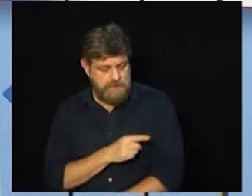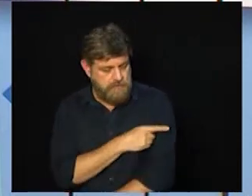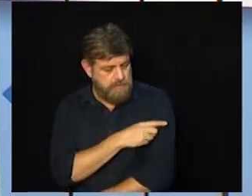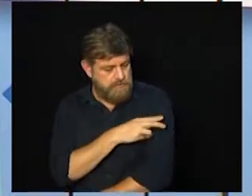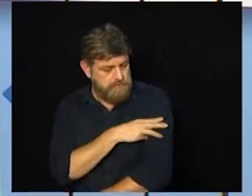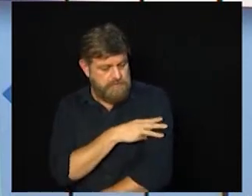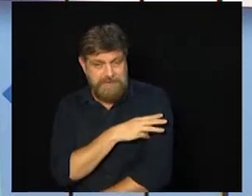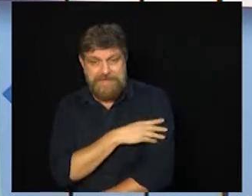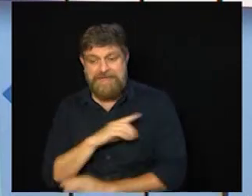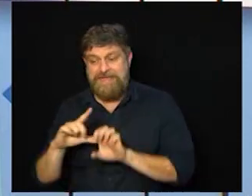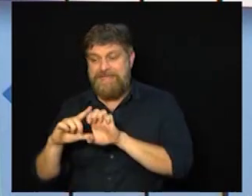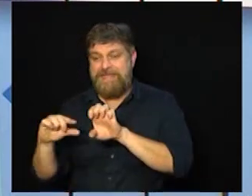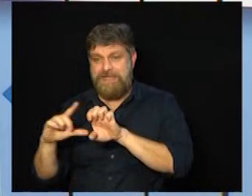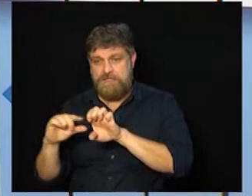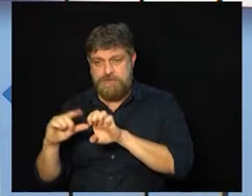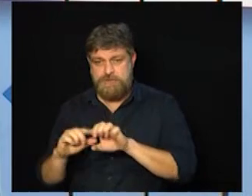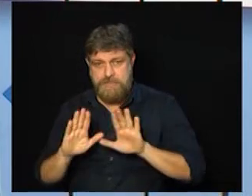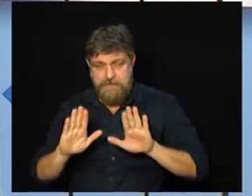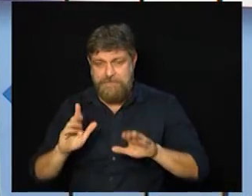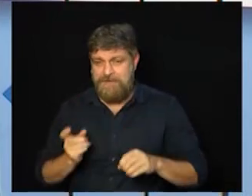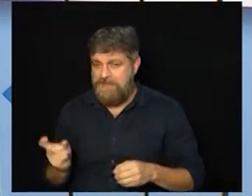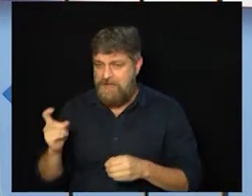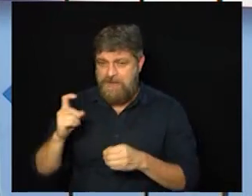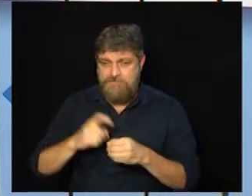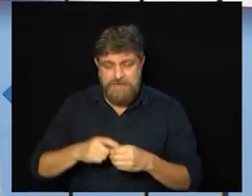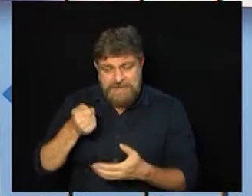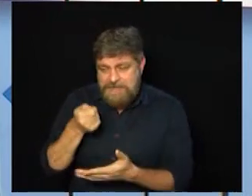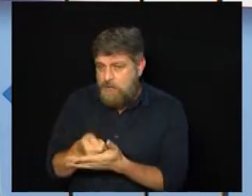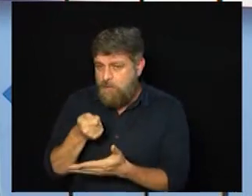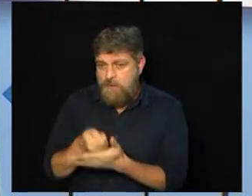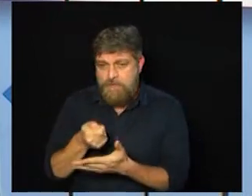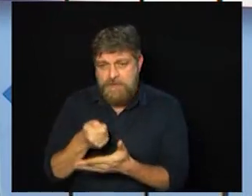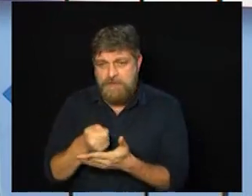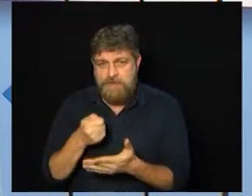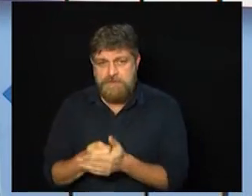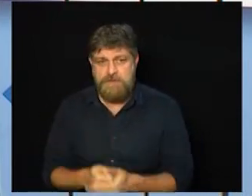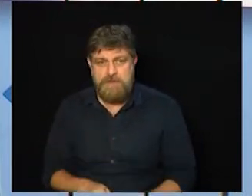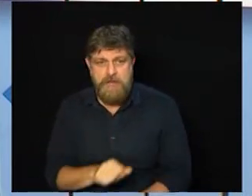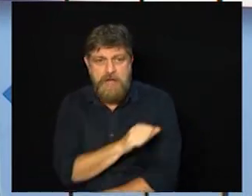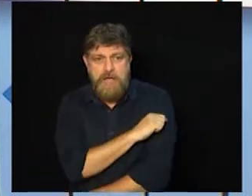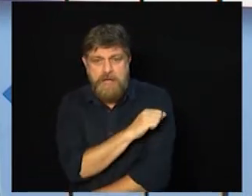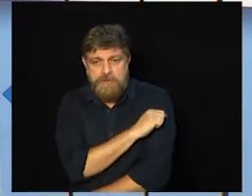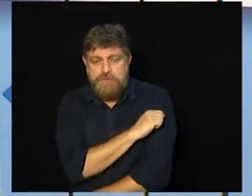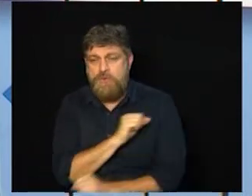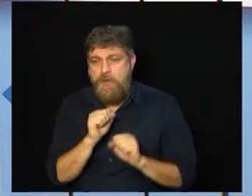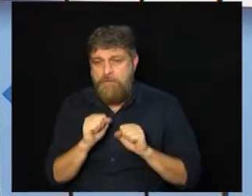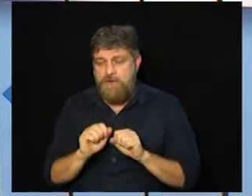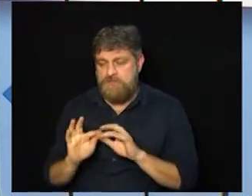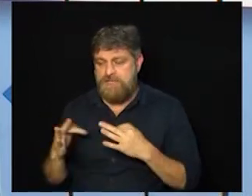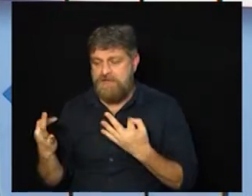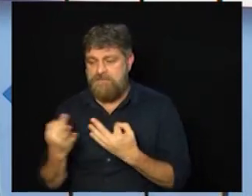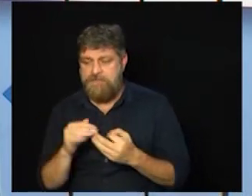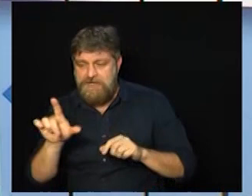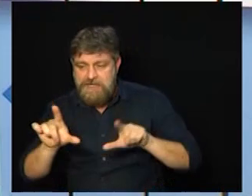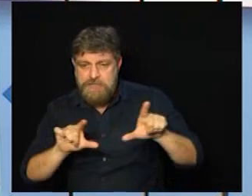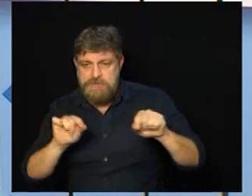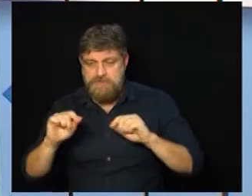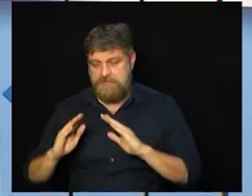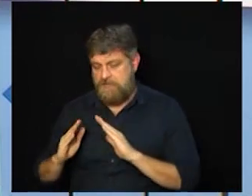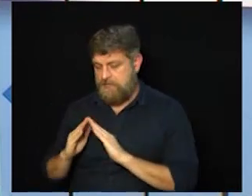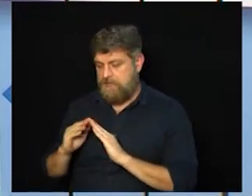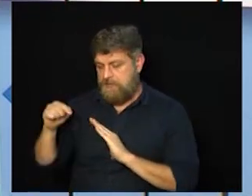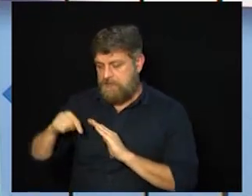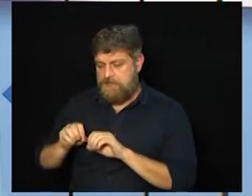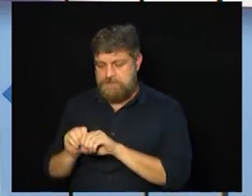12 e EJA mas a volta não será obrigatória para os estudantes podendo as famílias optaram por